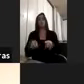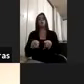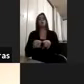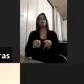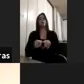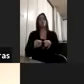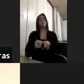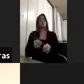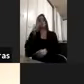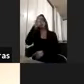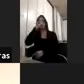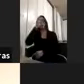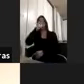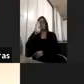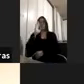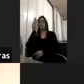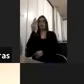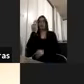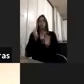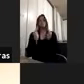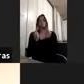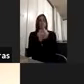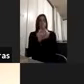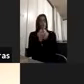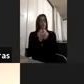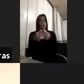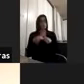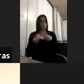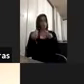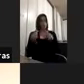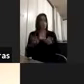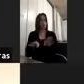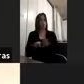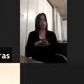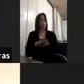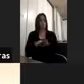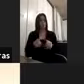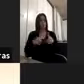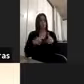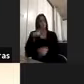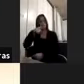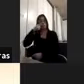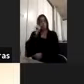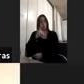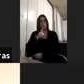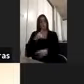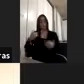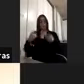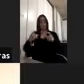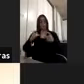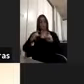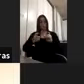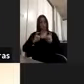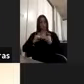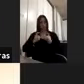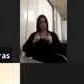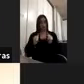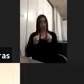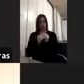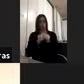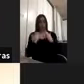é mentira. Nós, ontem, inclusive, nós tivemos uma reunião aí com a empresa, juntamente com órgãos